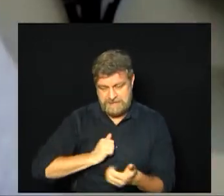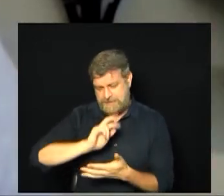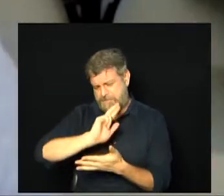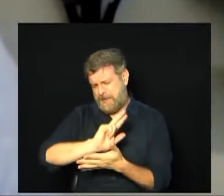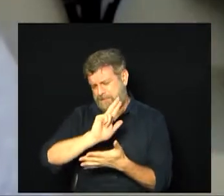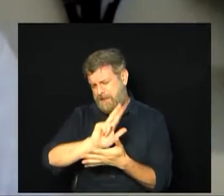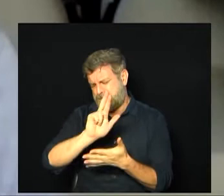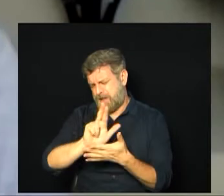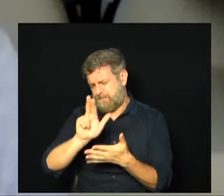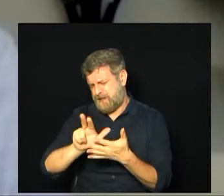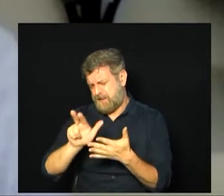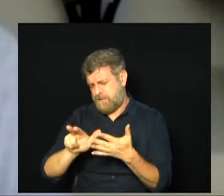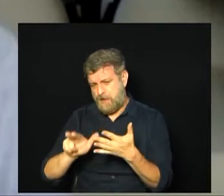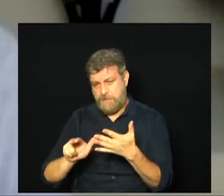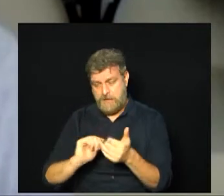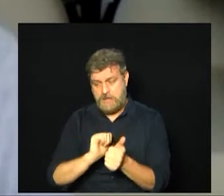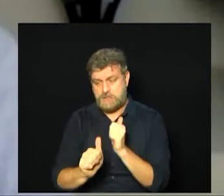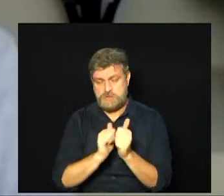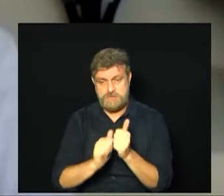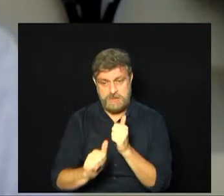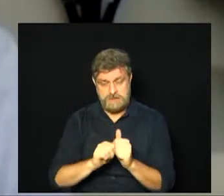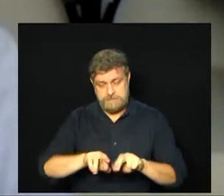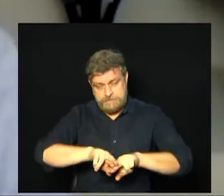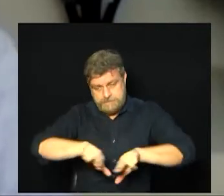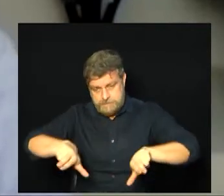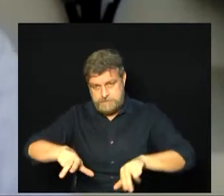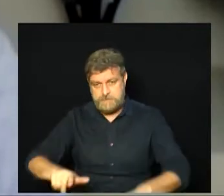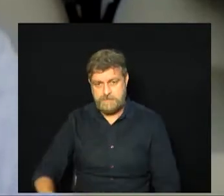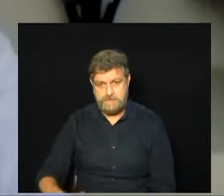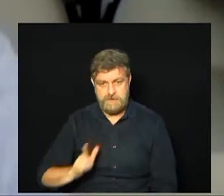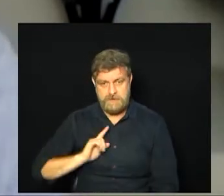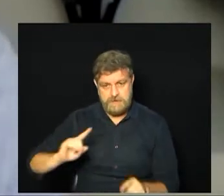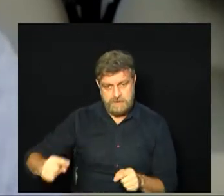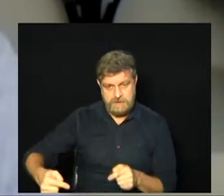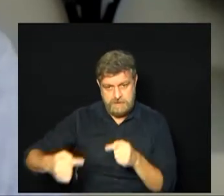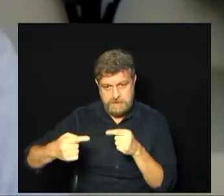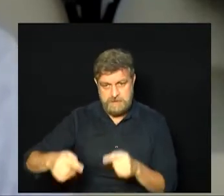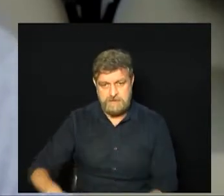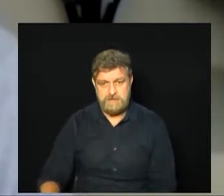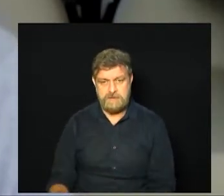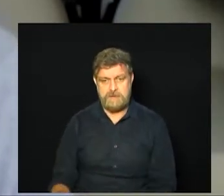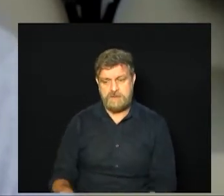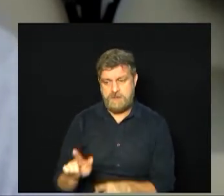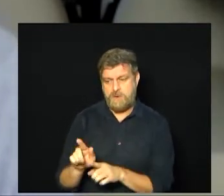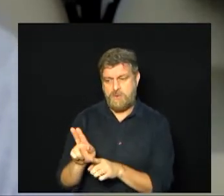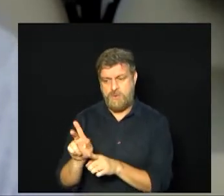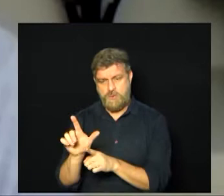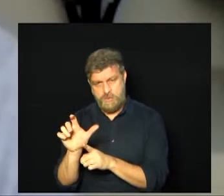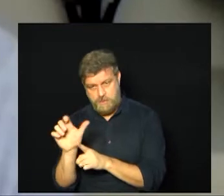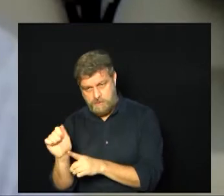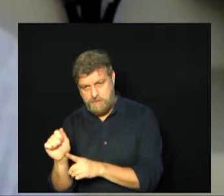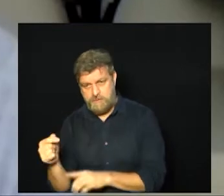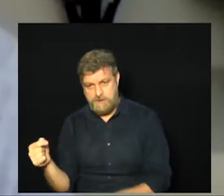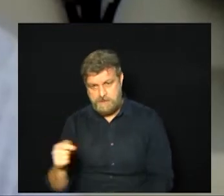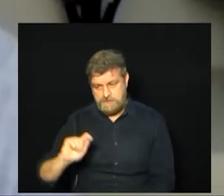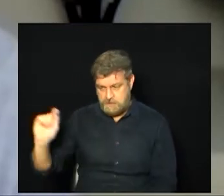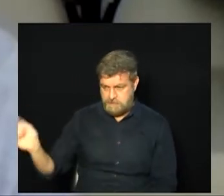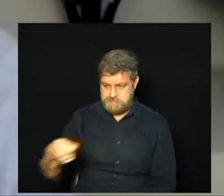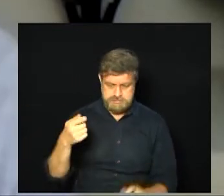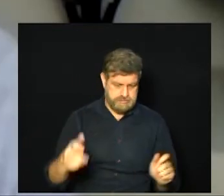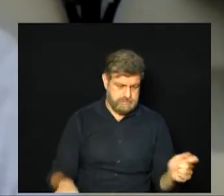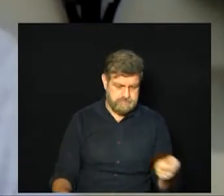várias áreas do esporte. Os confrontos entre Guga e no tênis também Borg